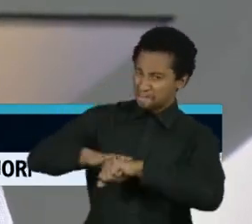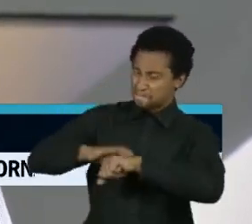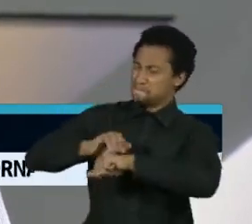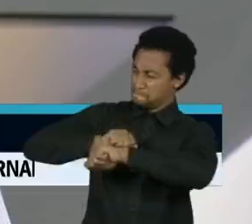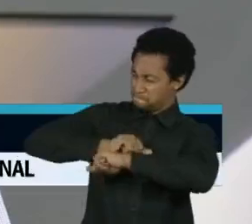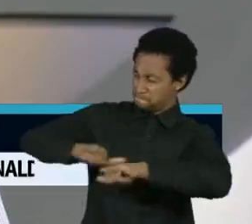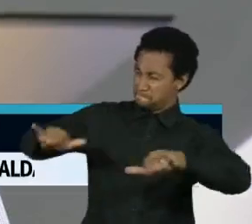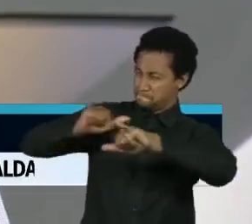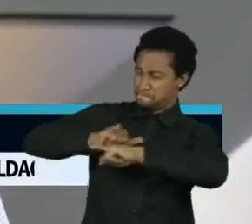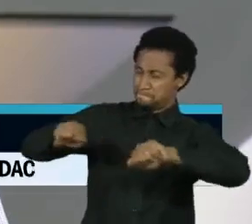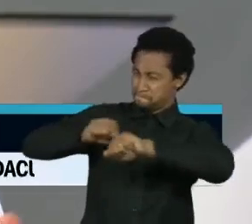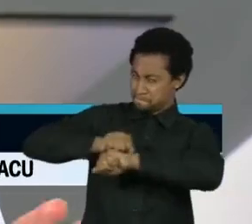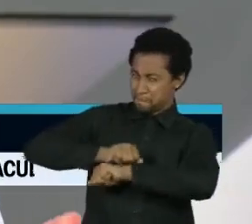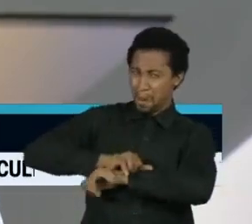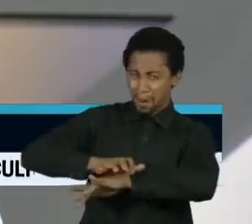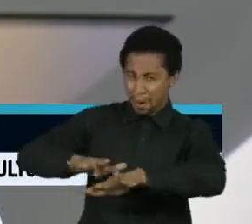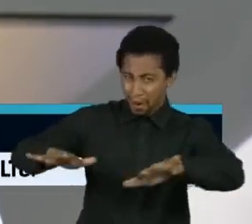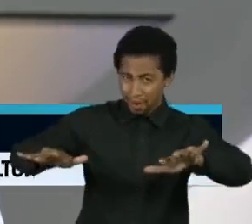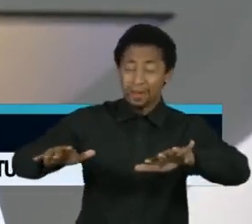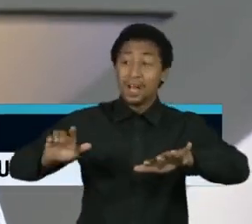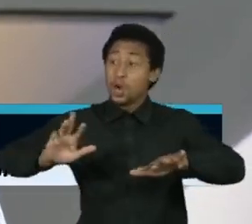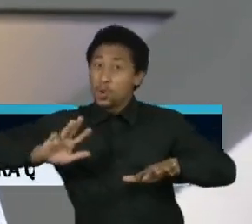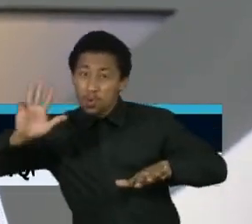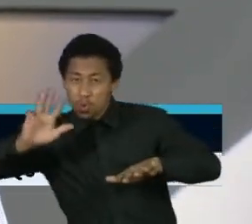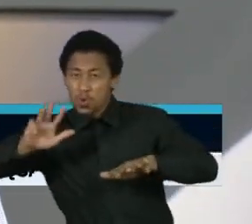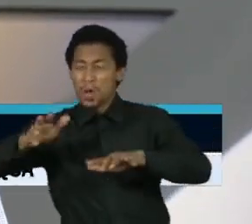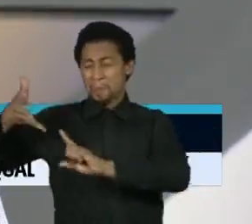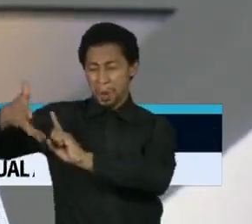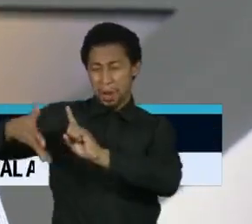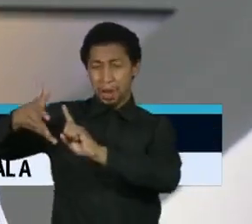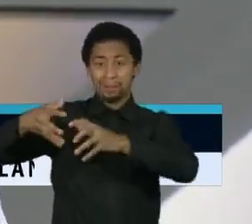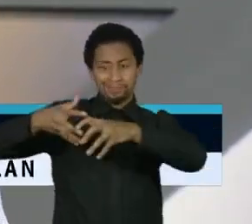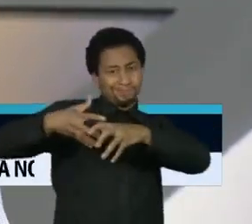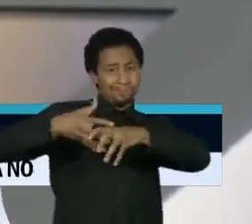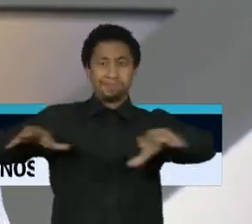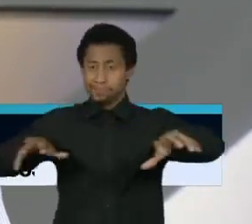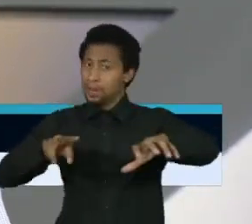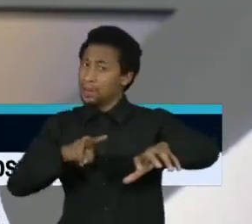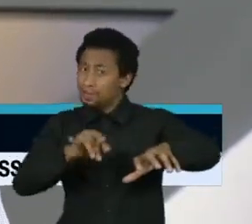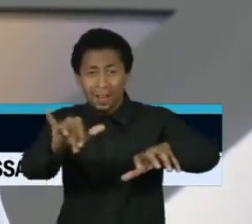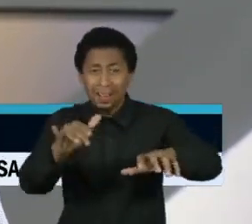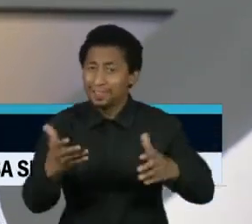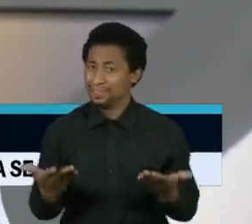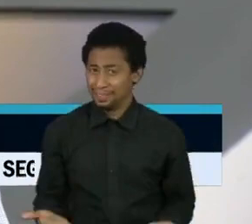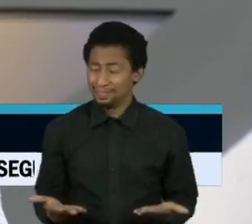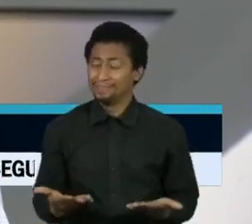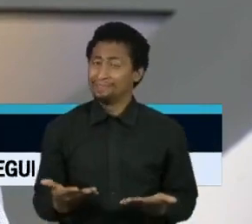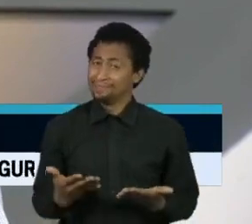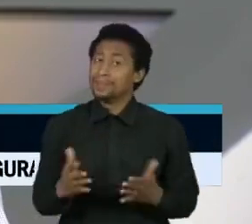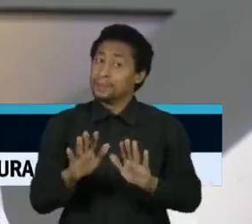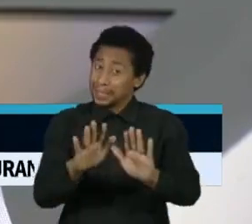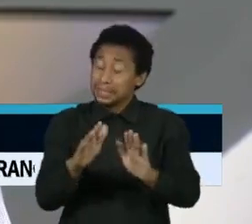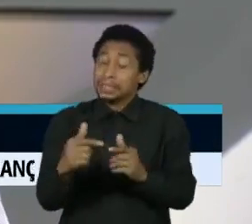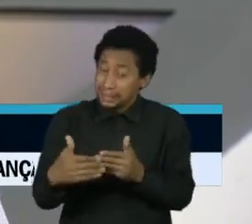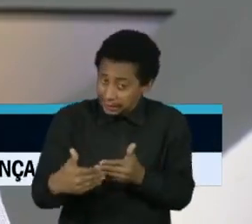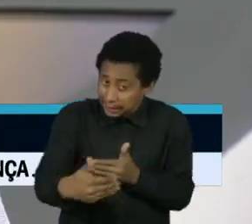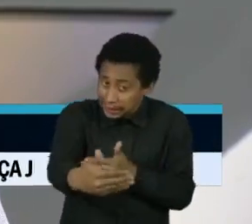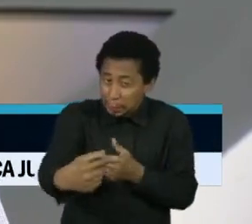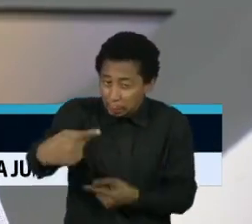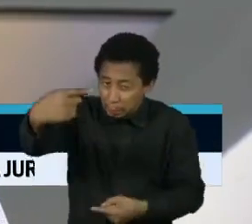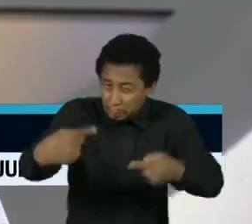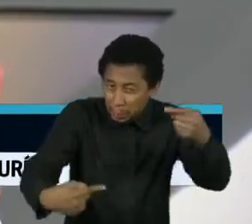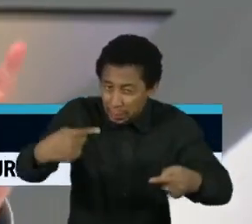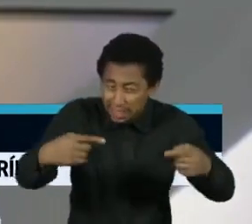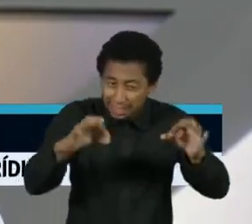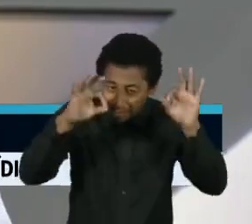frente. E essa polarização, se fosse política, seria boa. O problema é que não vai ser política. E